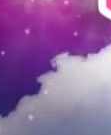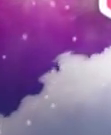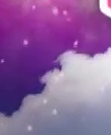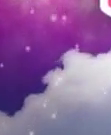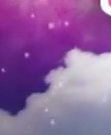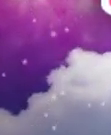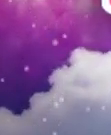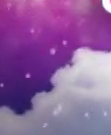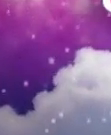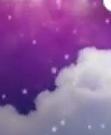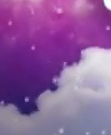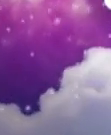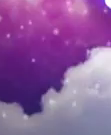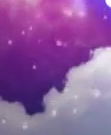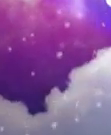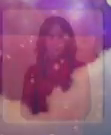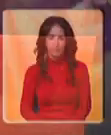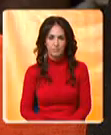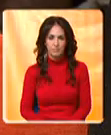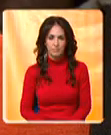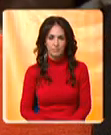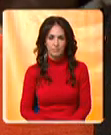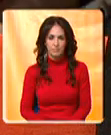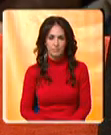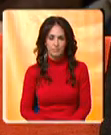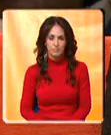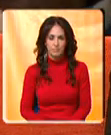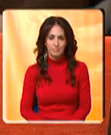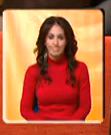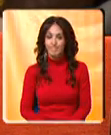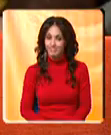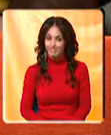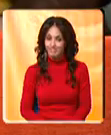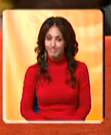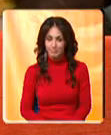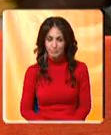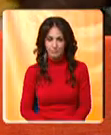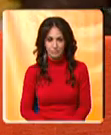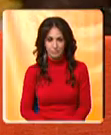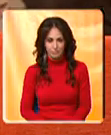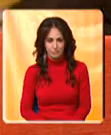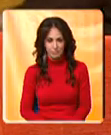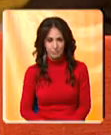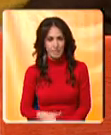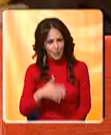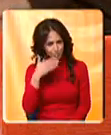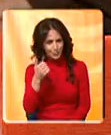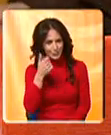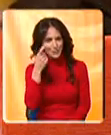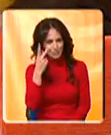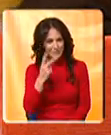E então? Aparece bem na televisão, ele é bonito.